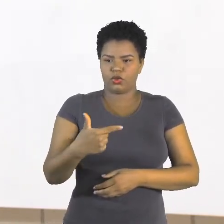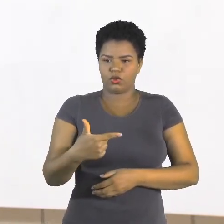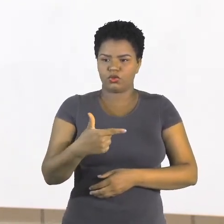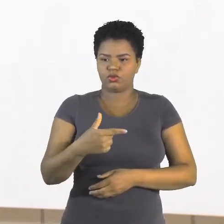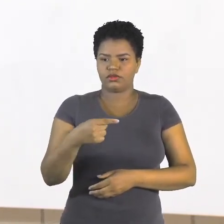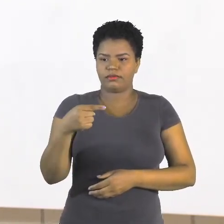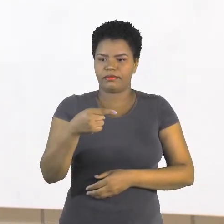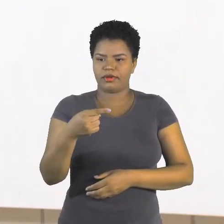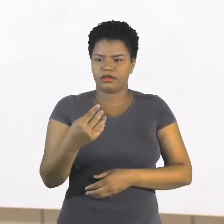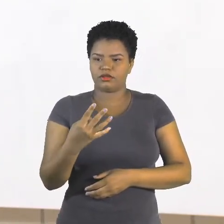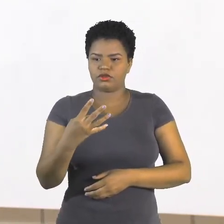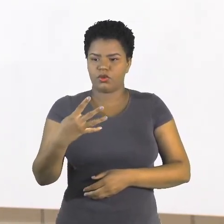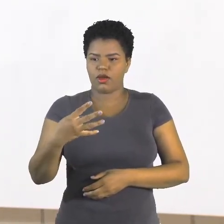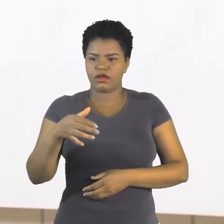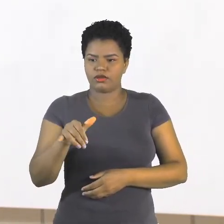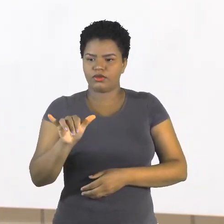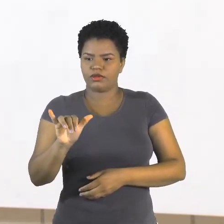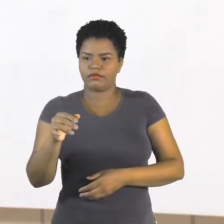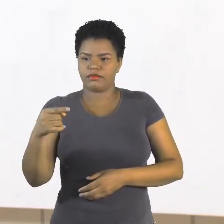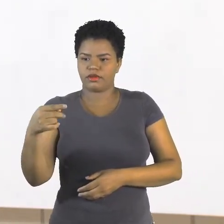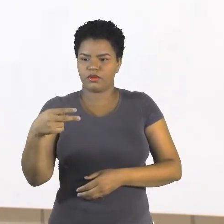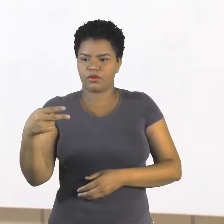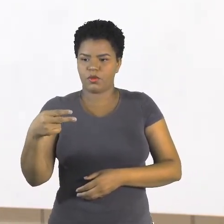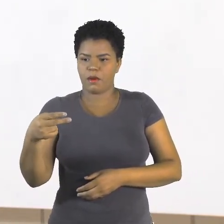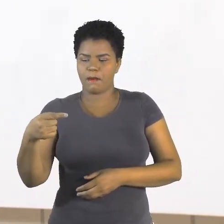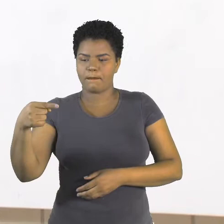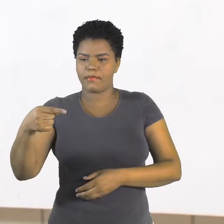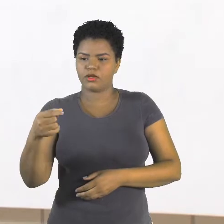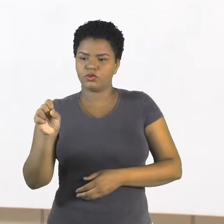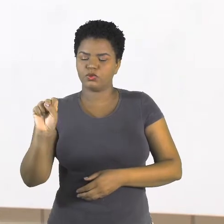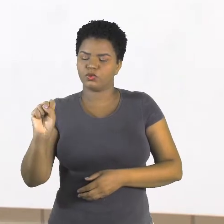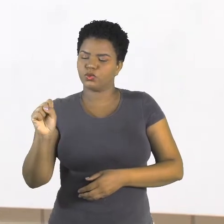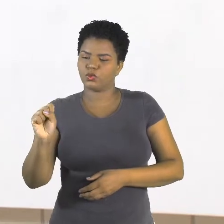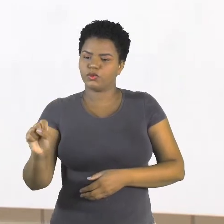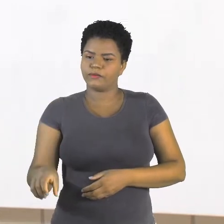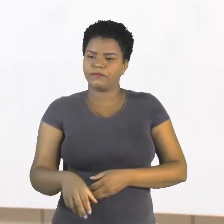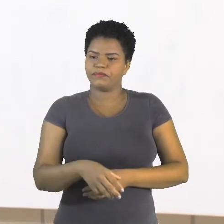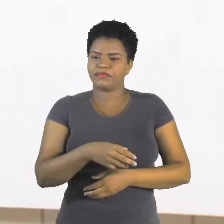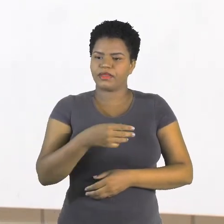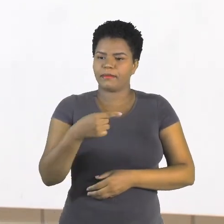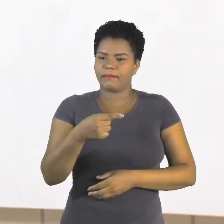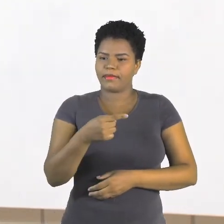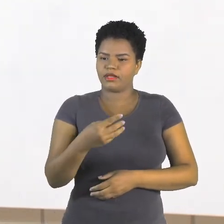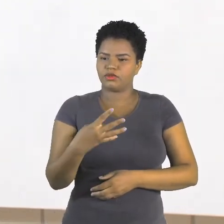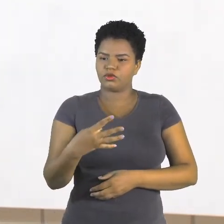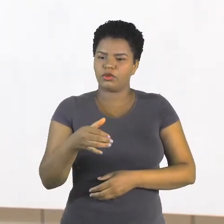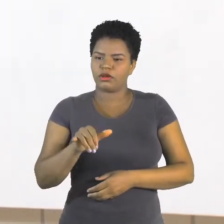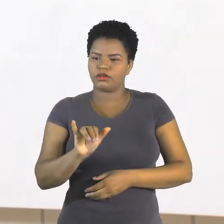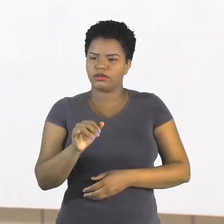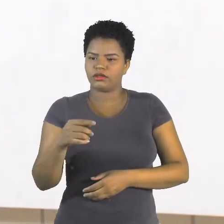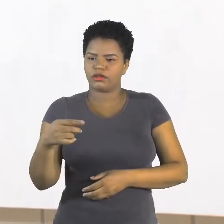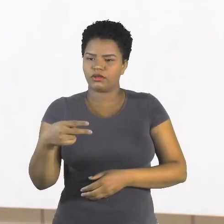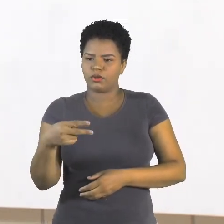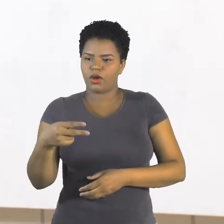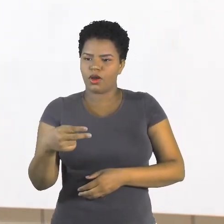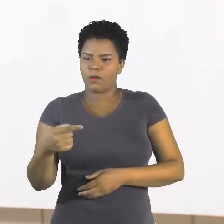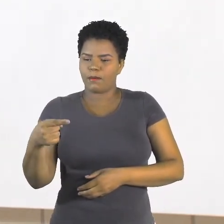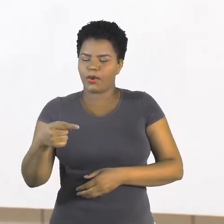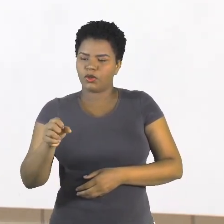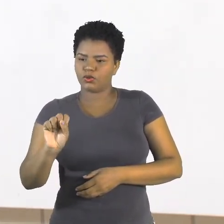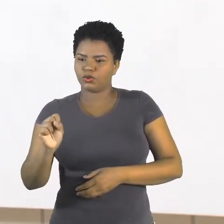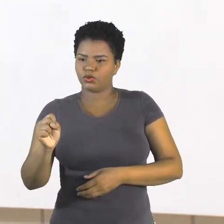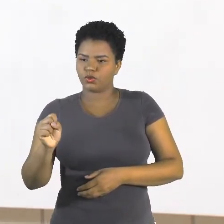4y igual a menos 8. Então vai ficar menos 4y igual a menos 8